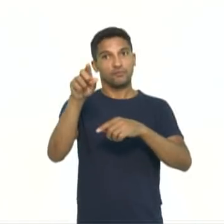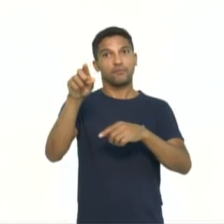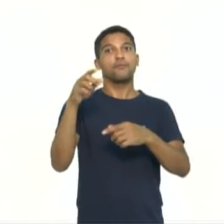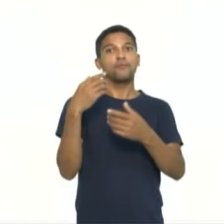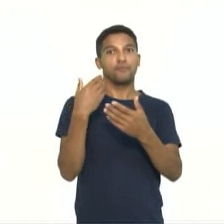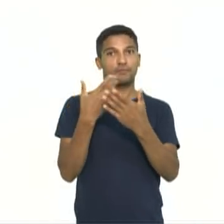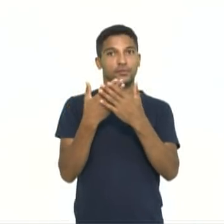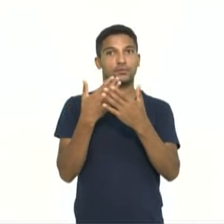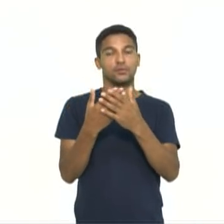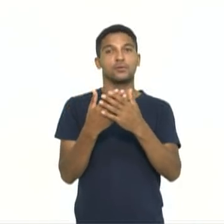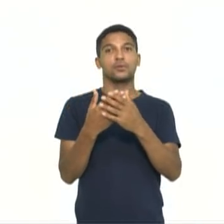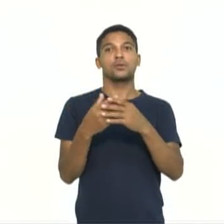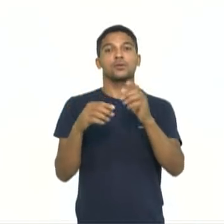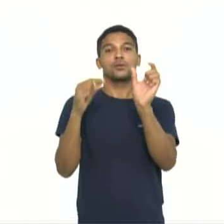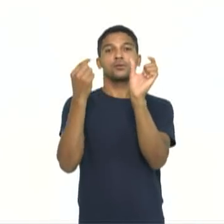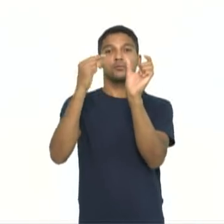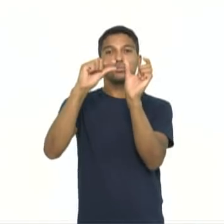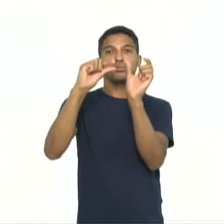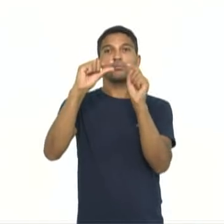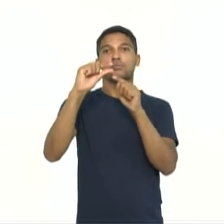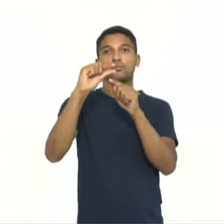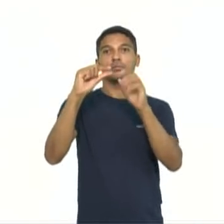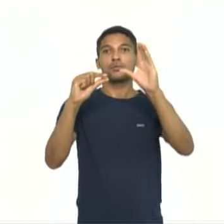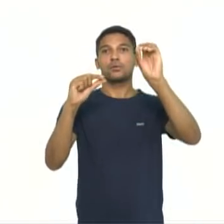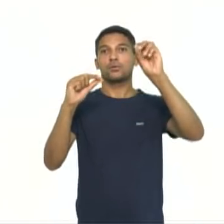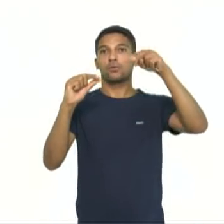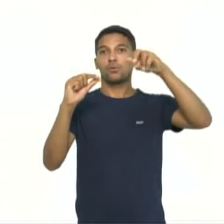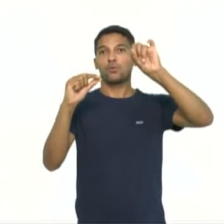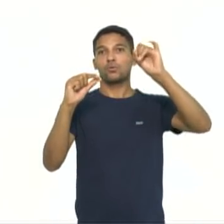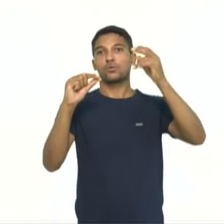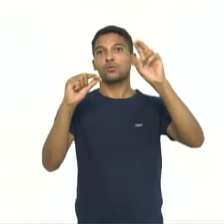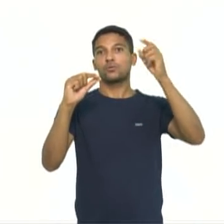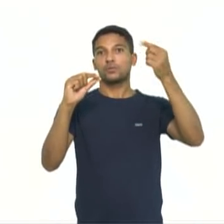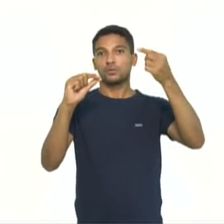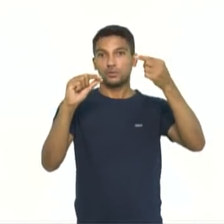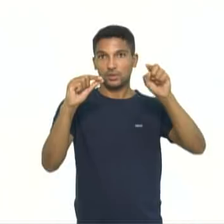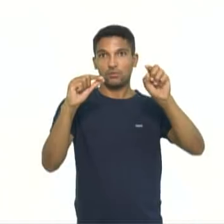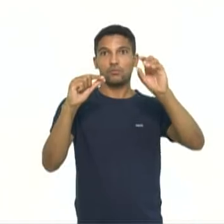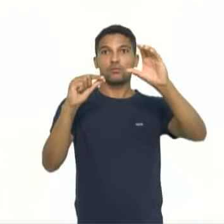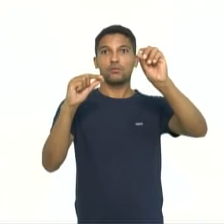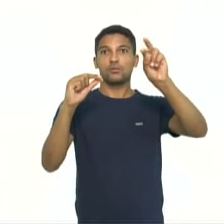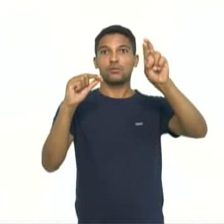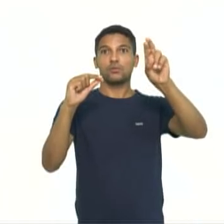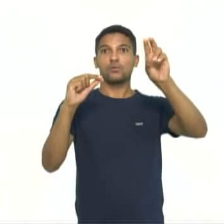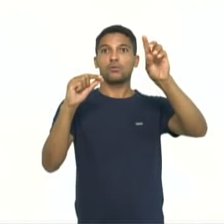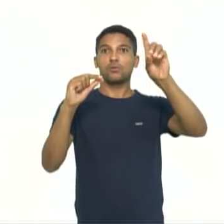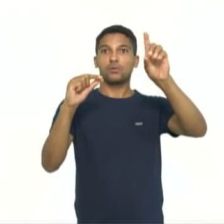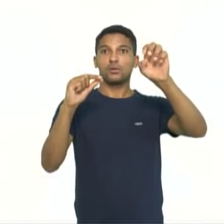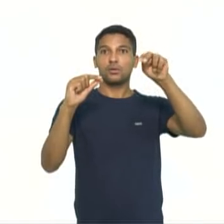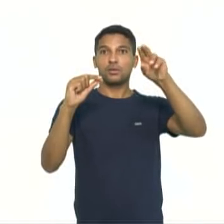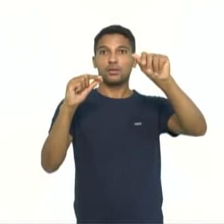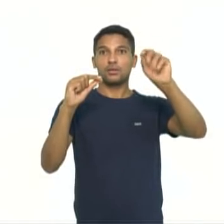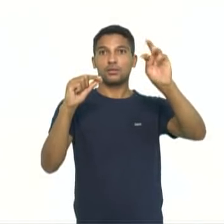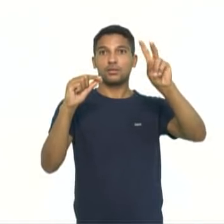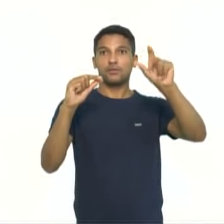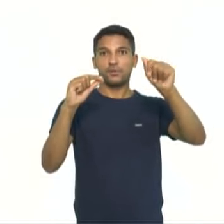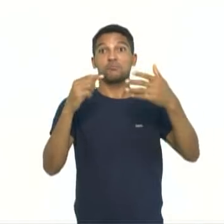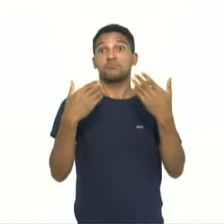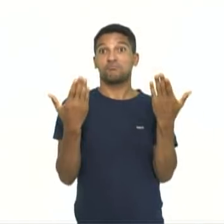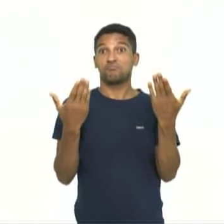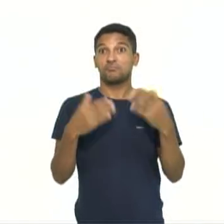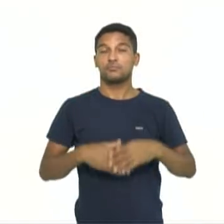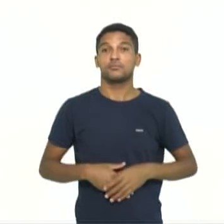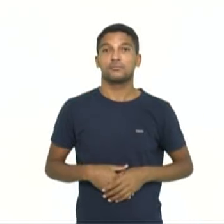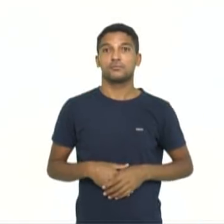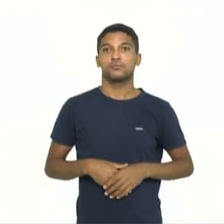coordenativas. O que será que são conjunções? Quando que eu considero uma conjunção coordenada, coordenativa?